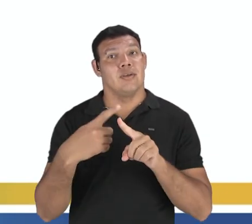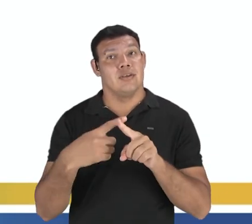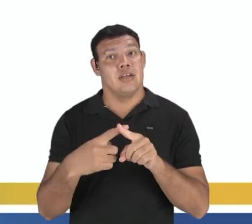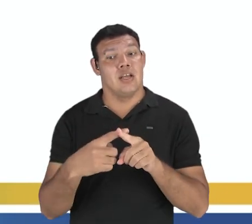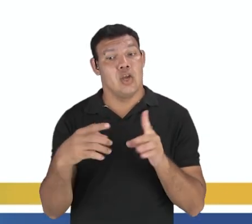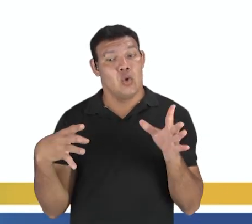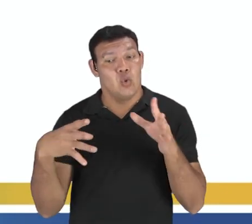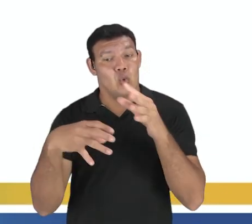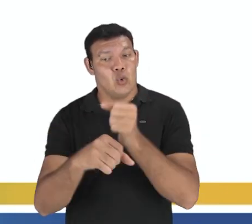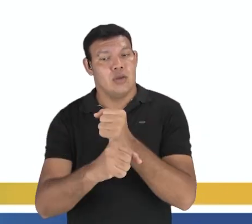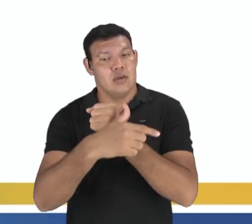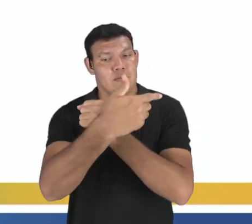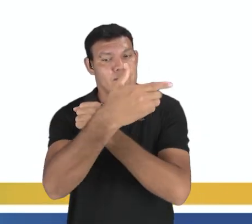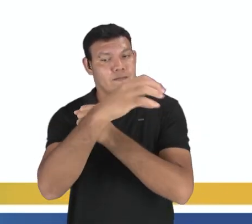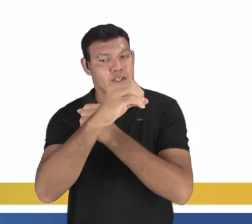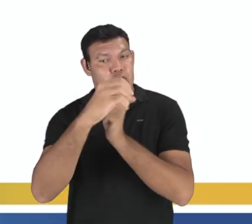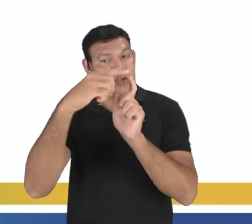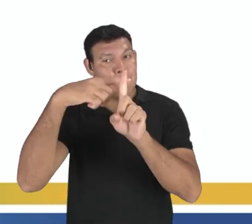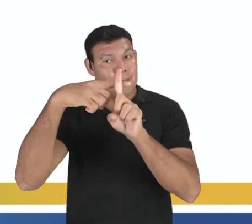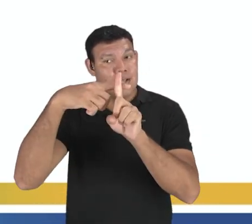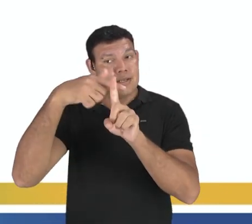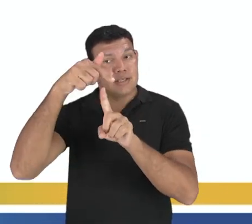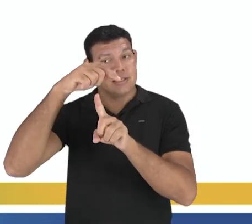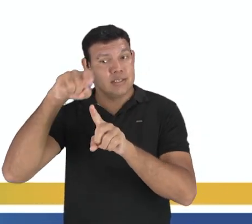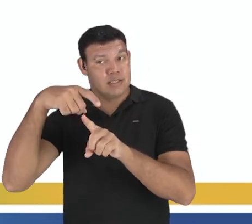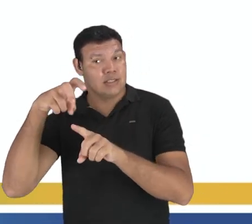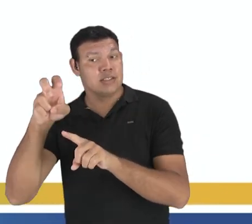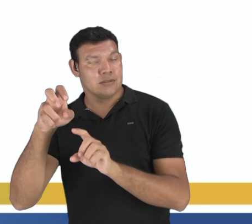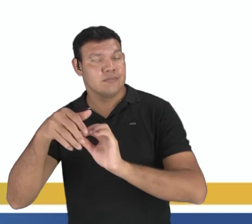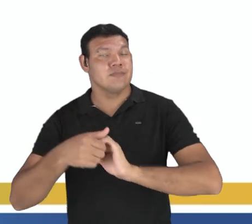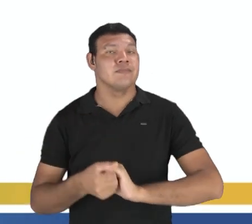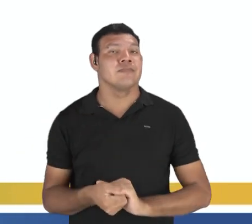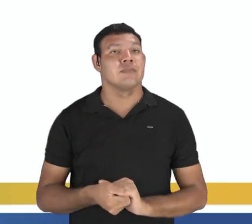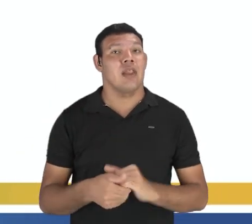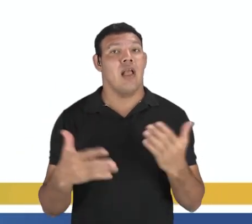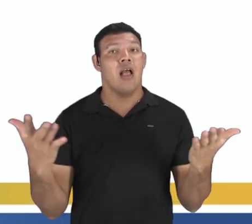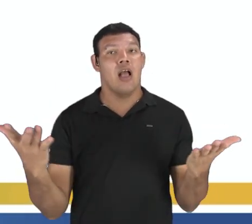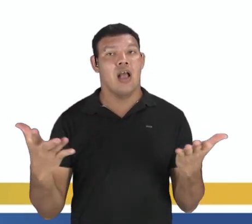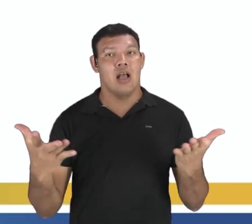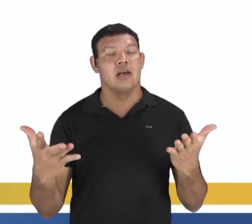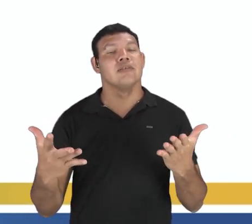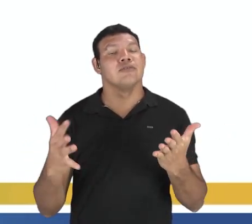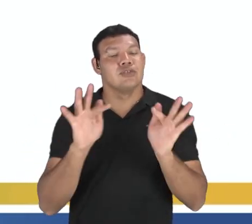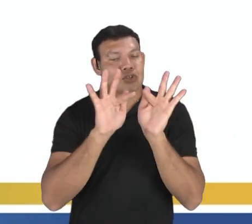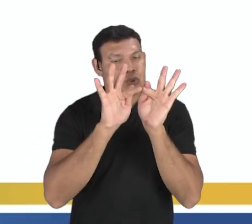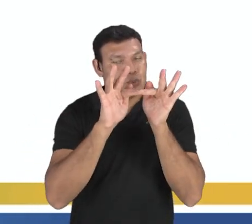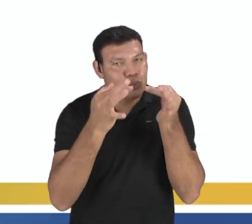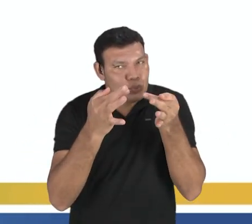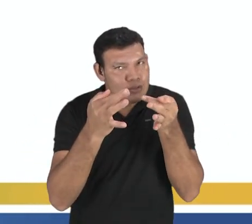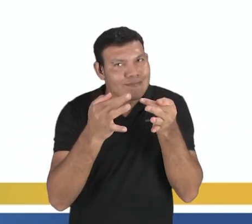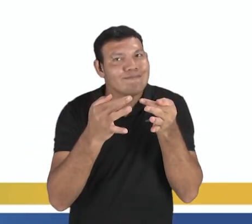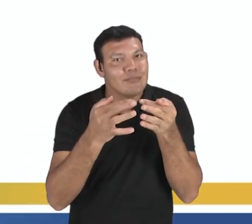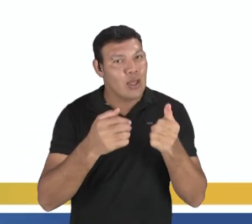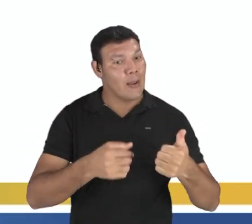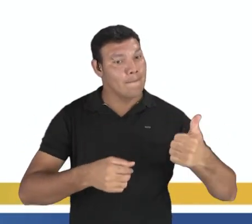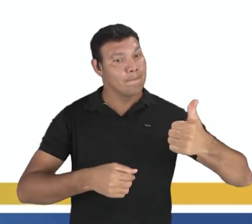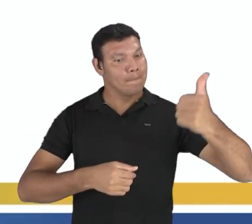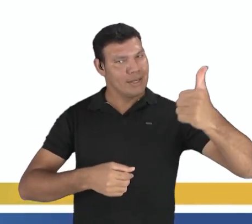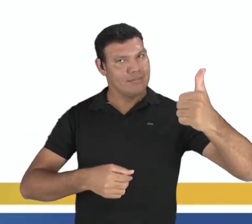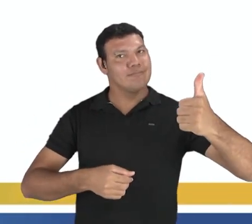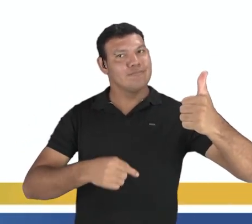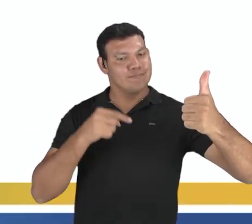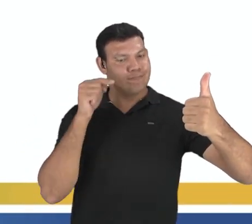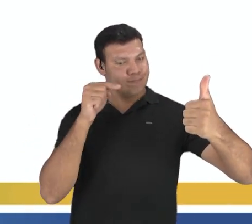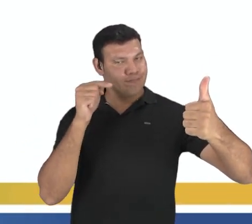7,5, certo? E agora, nós vamos reduzir essa primeira parte do primeiro